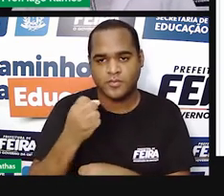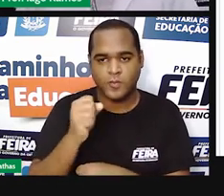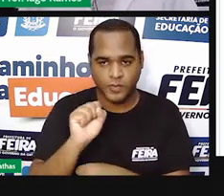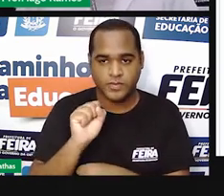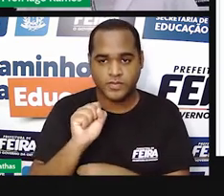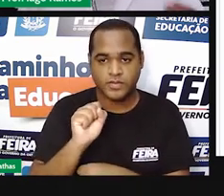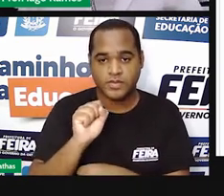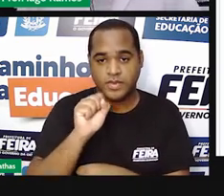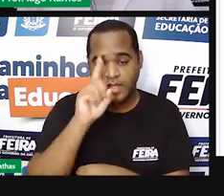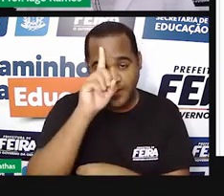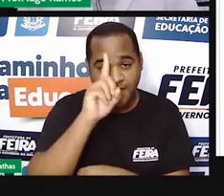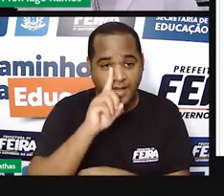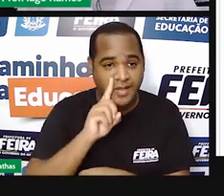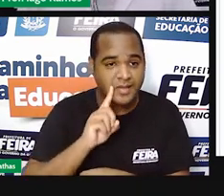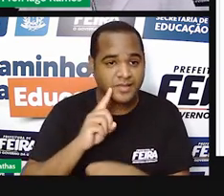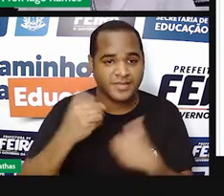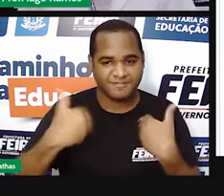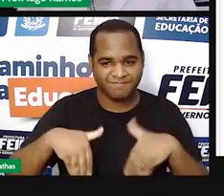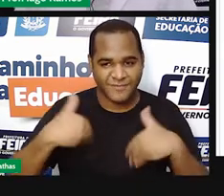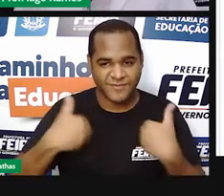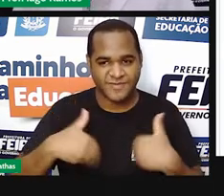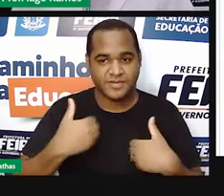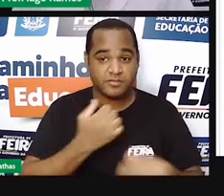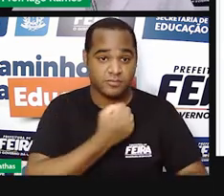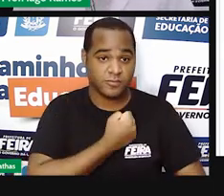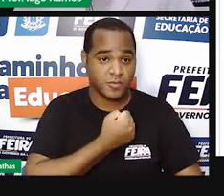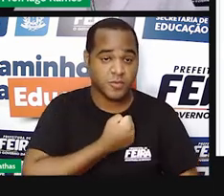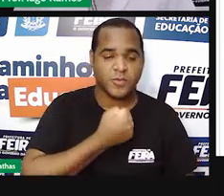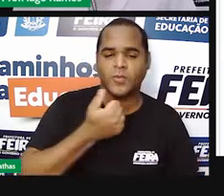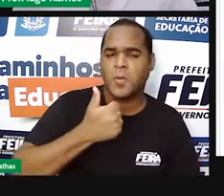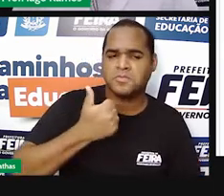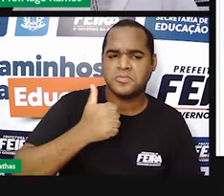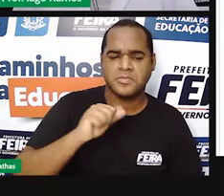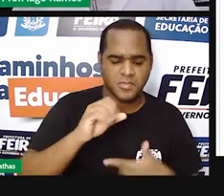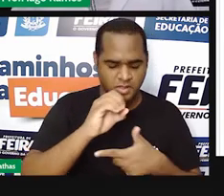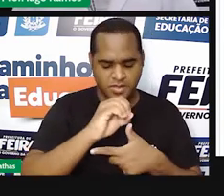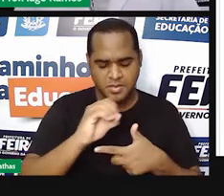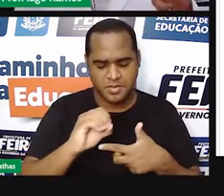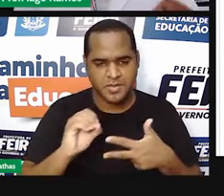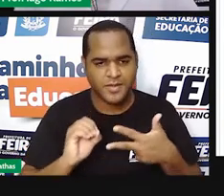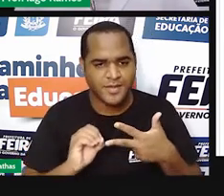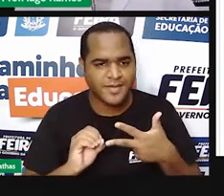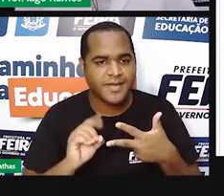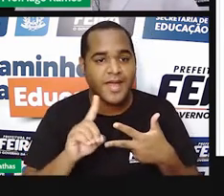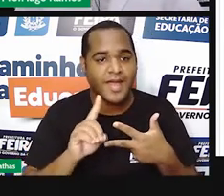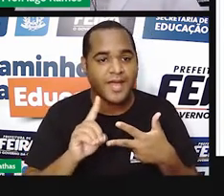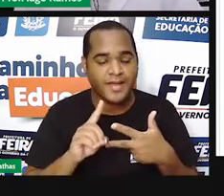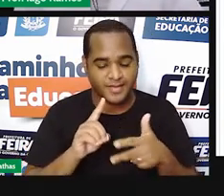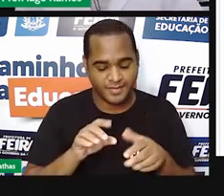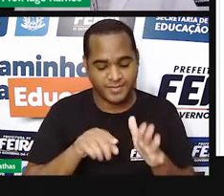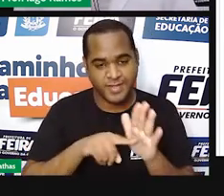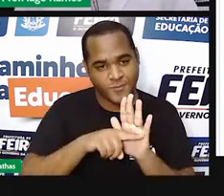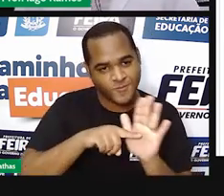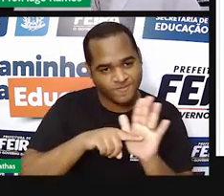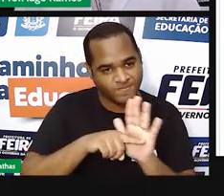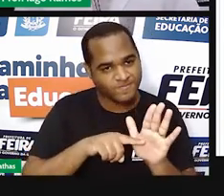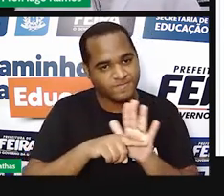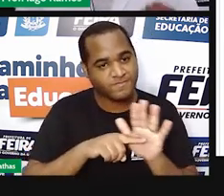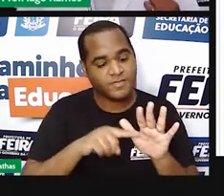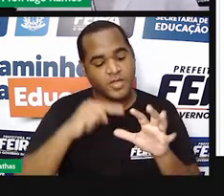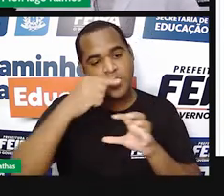2008 faz um tempinho né e o que é o Enem o Enem é o Exame Nacional